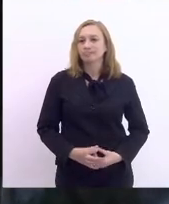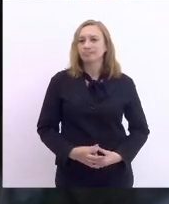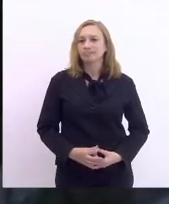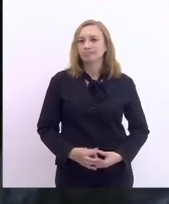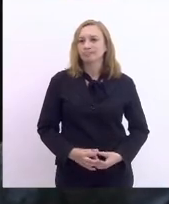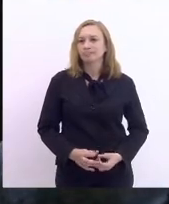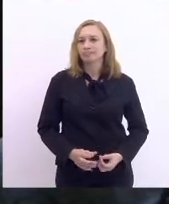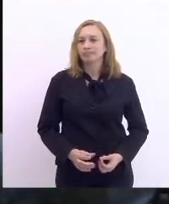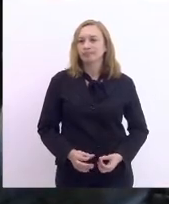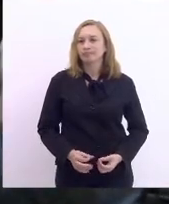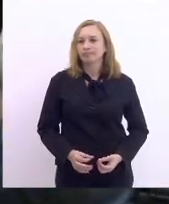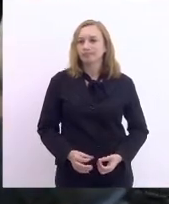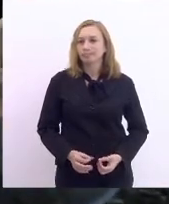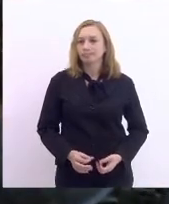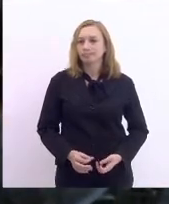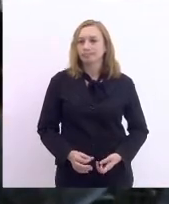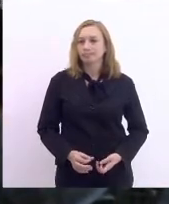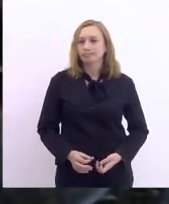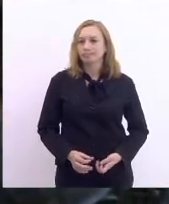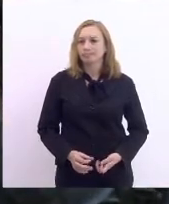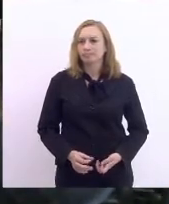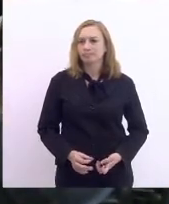o entrega com